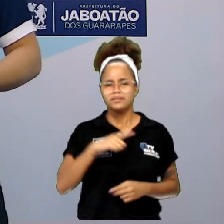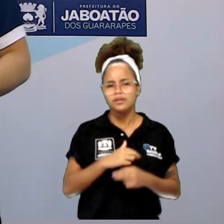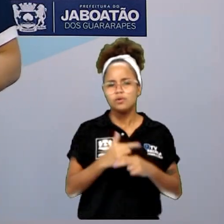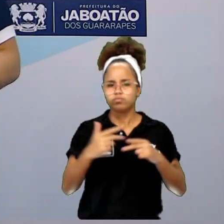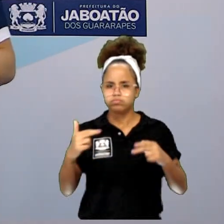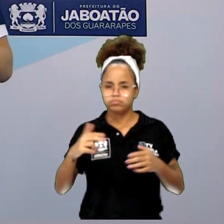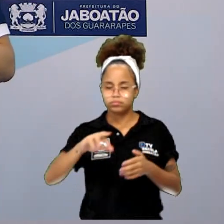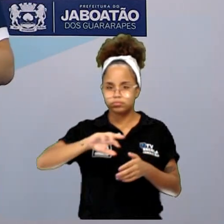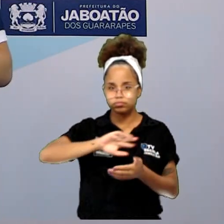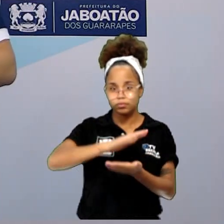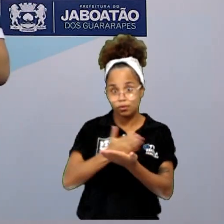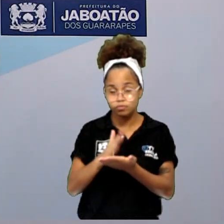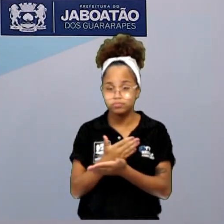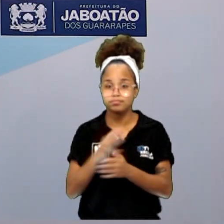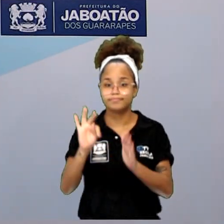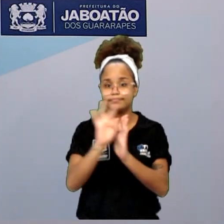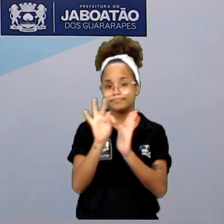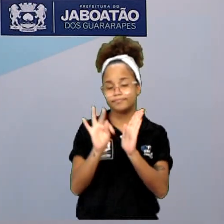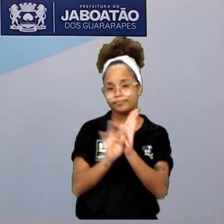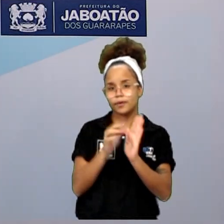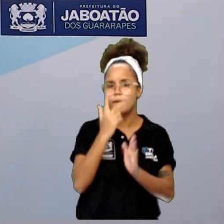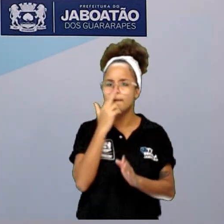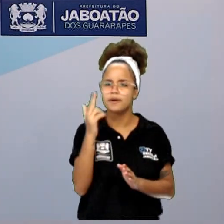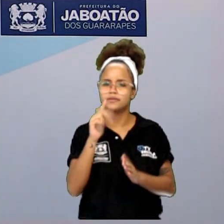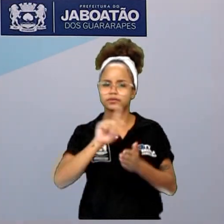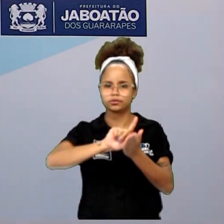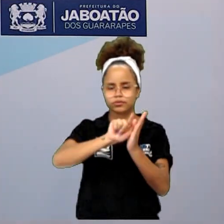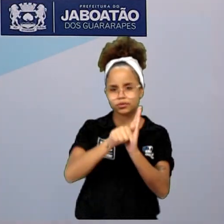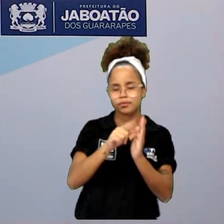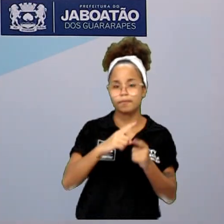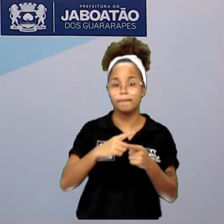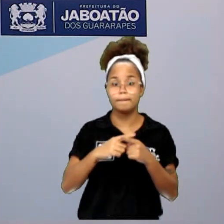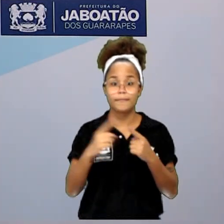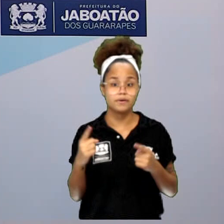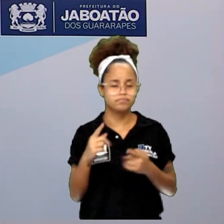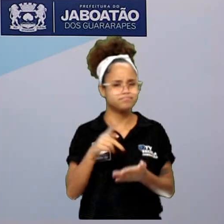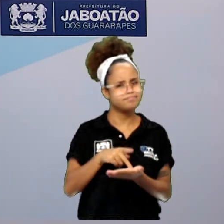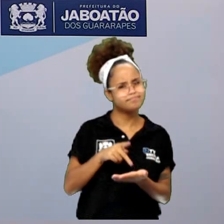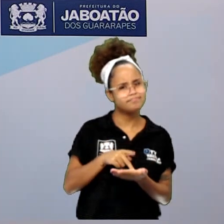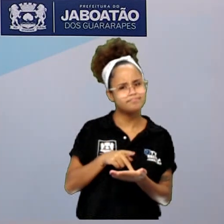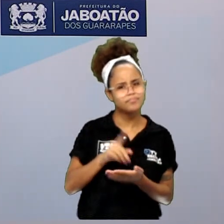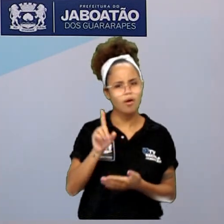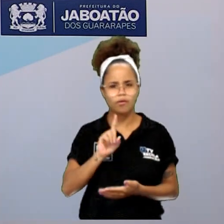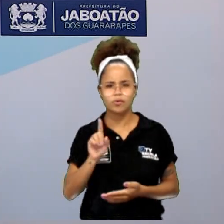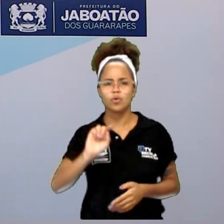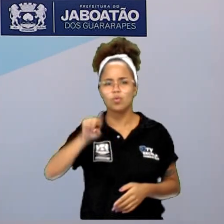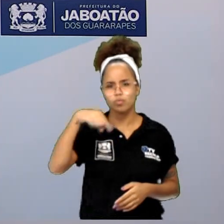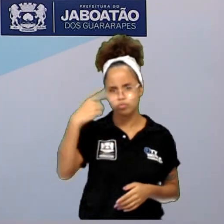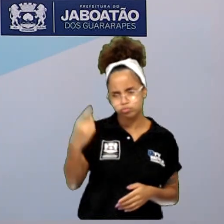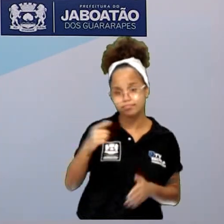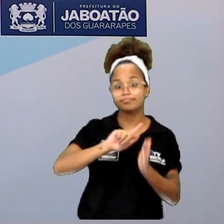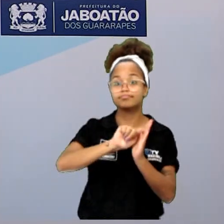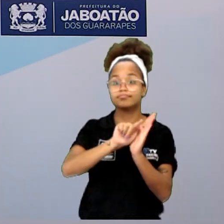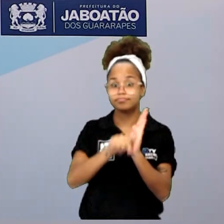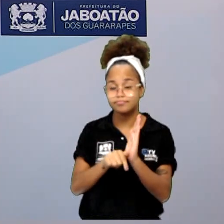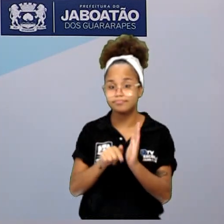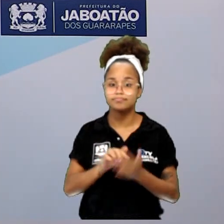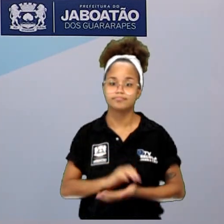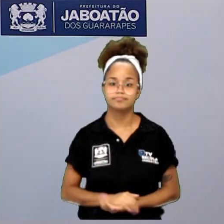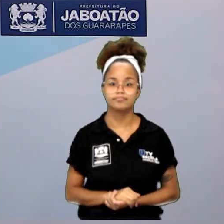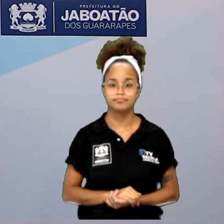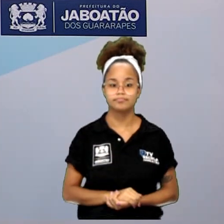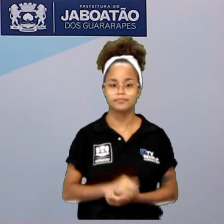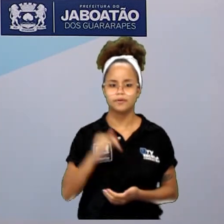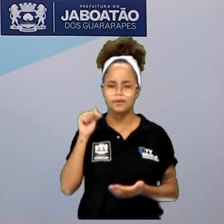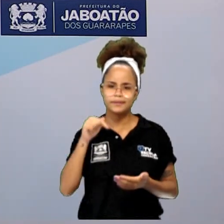textos que aparentam ser de um gênero em específico, mas na verdade podem ser classificados como outro gênero. Aqui